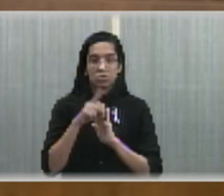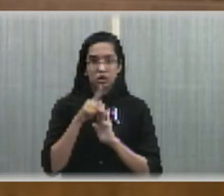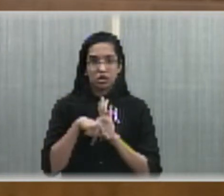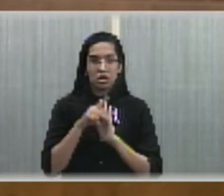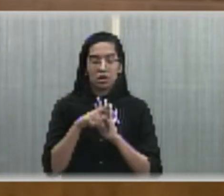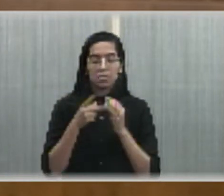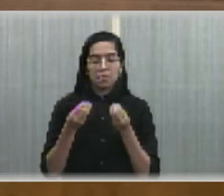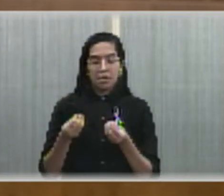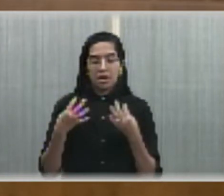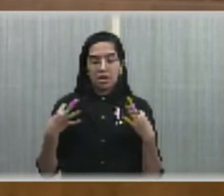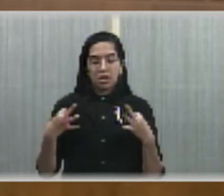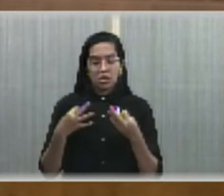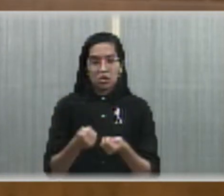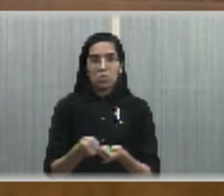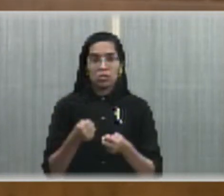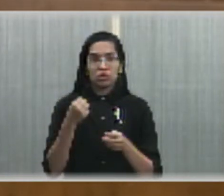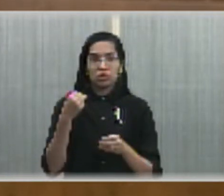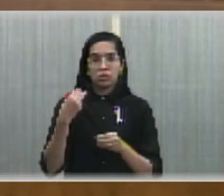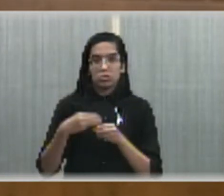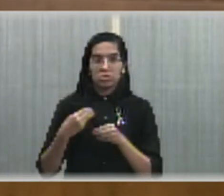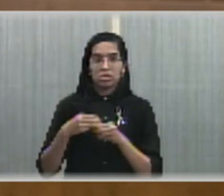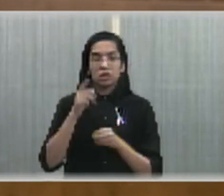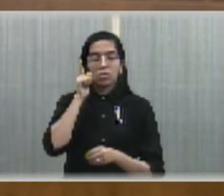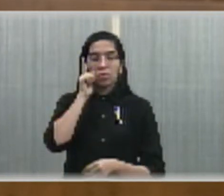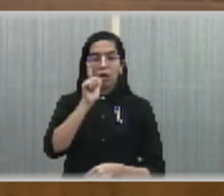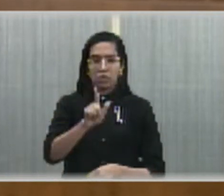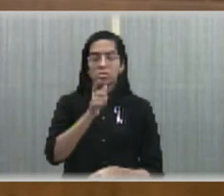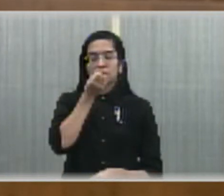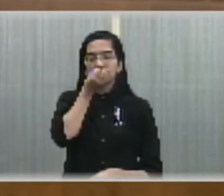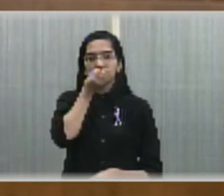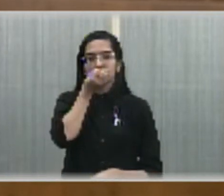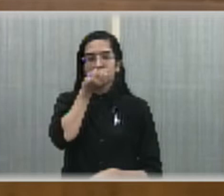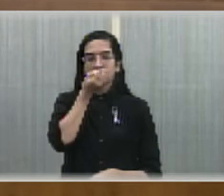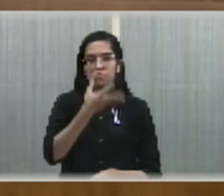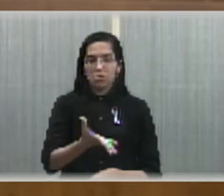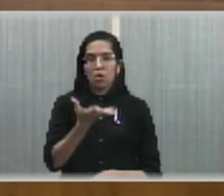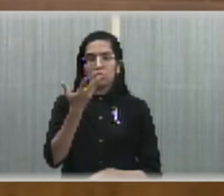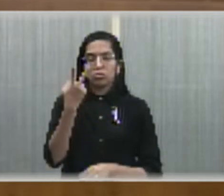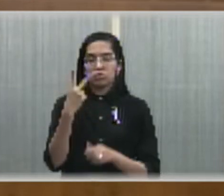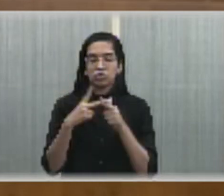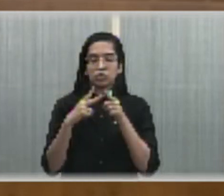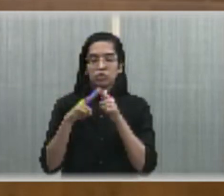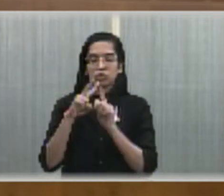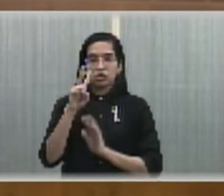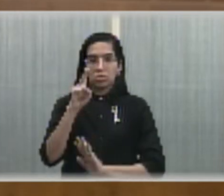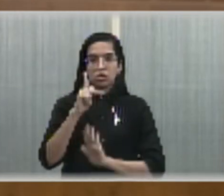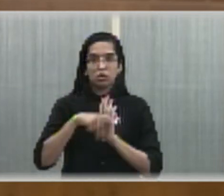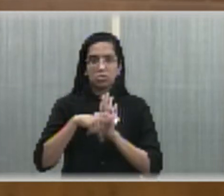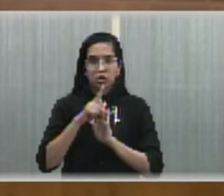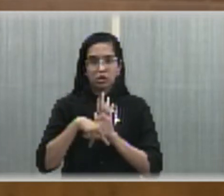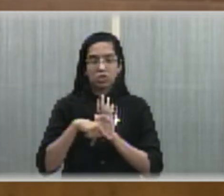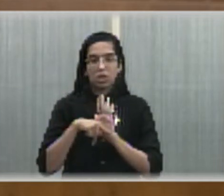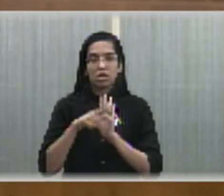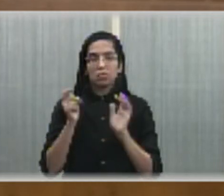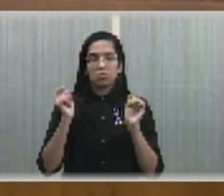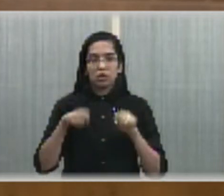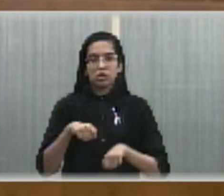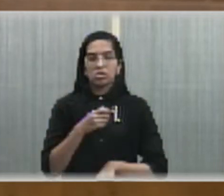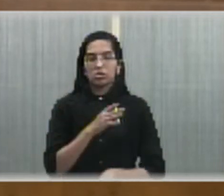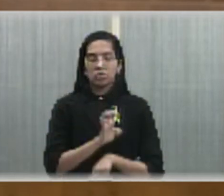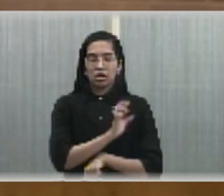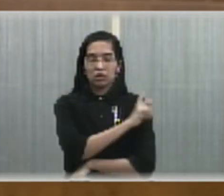município, junto com o governo, faça essa harmonização dos dois projetos que há e o Estado possa fazer a